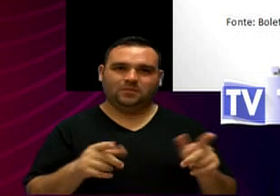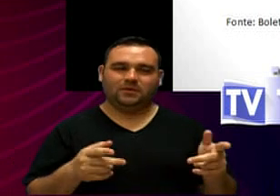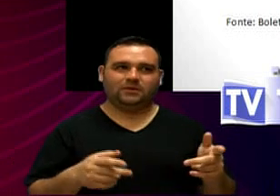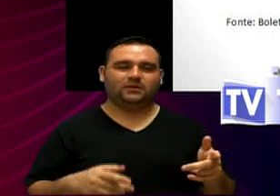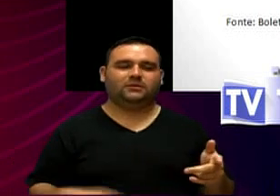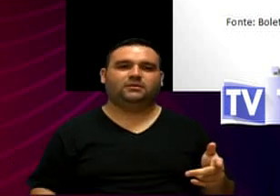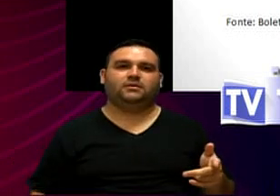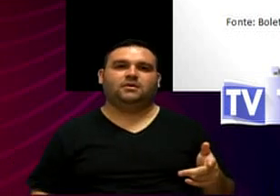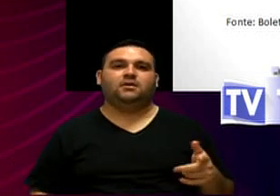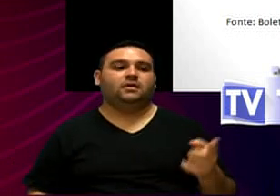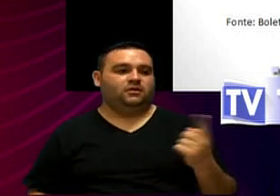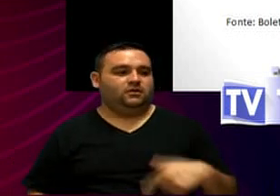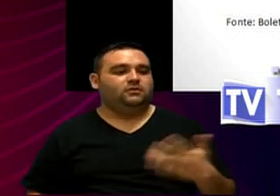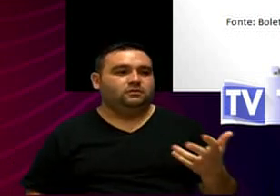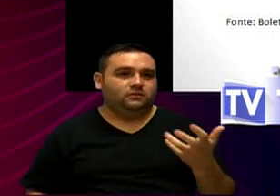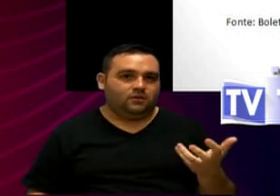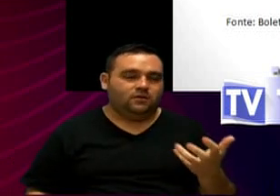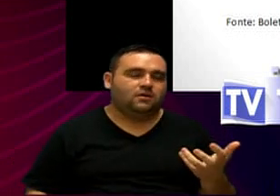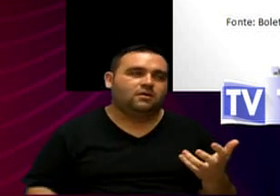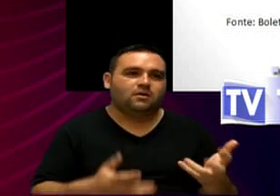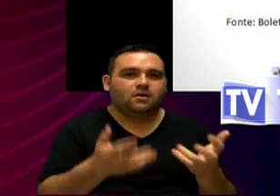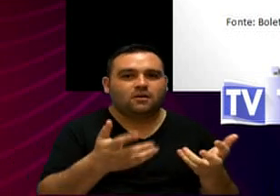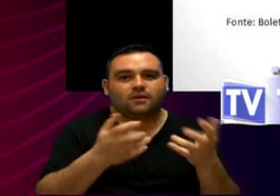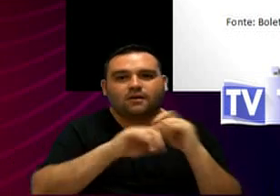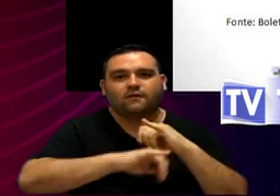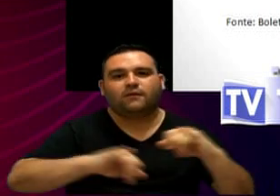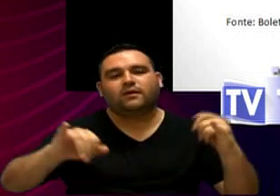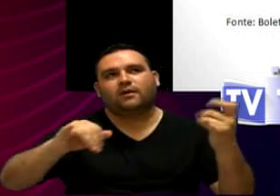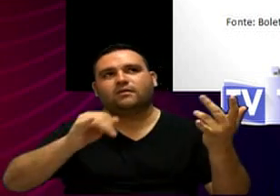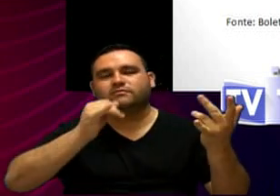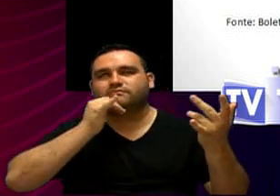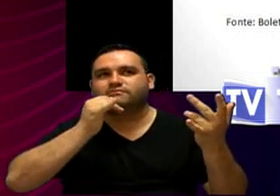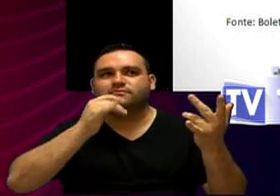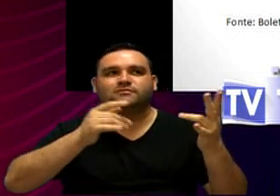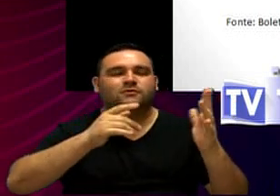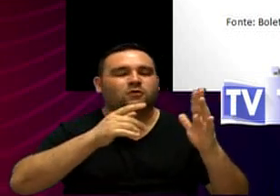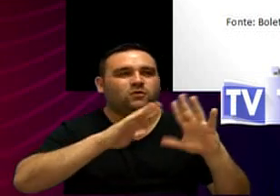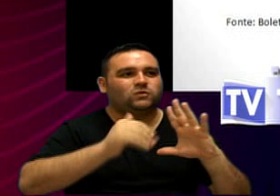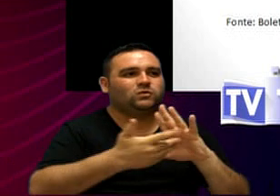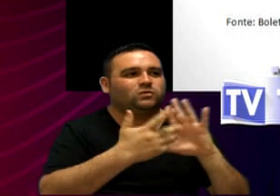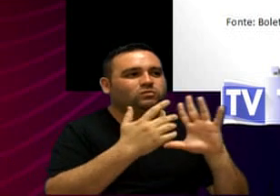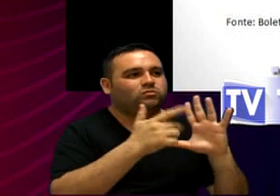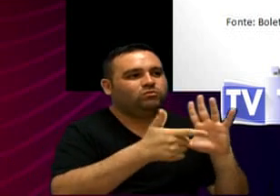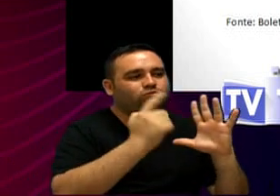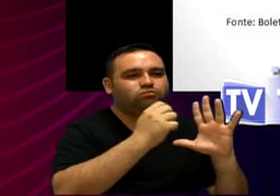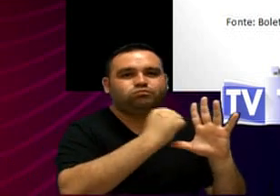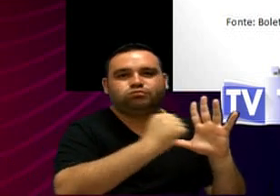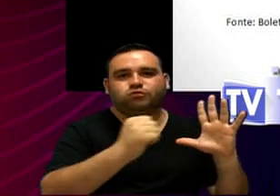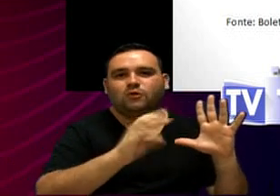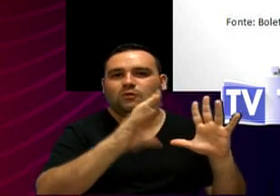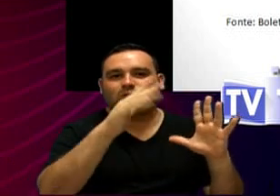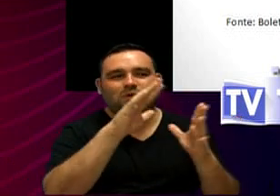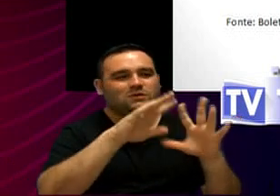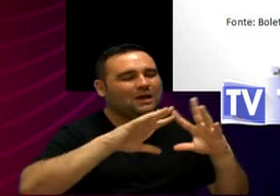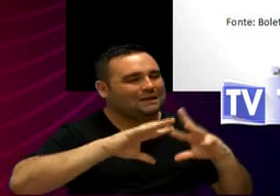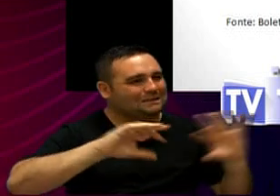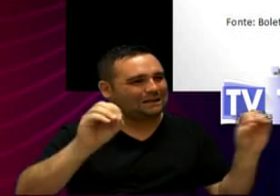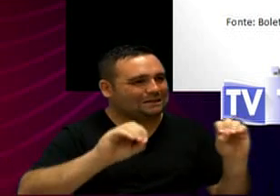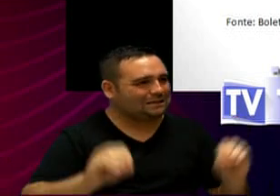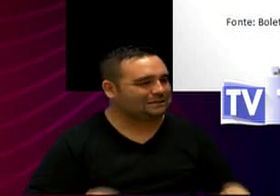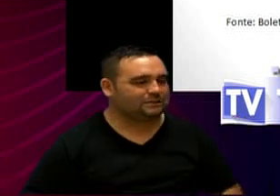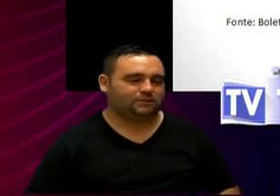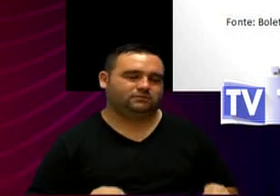ideal. Obviamente que nós queríamos trazer aqui os crimes, a não ocorrência total de